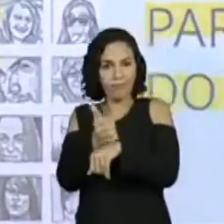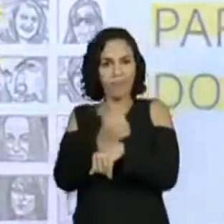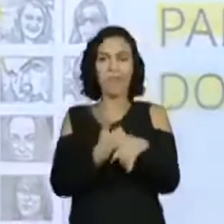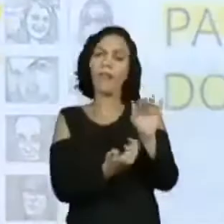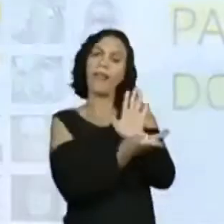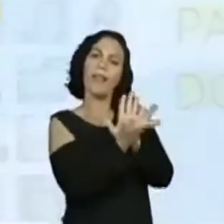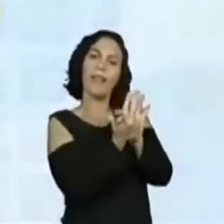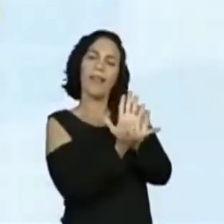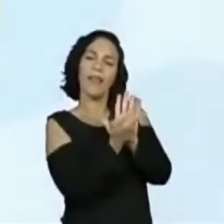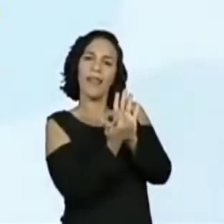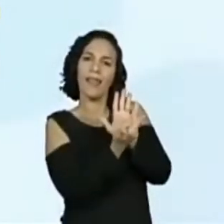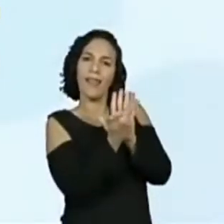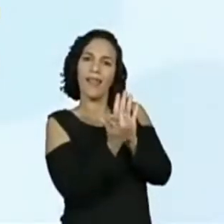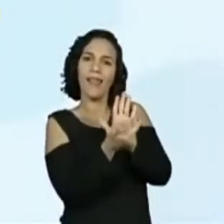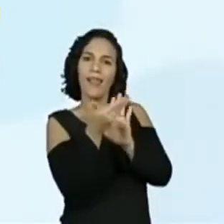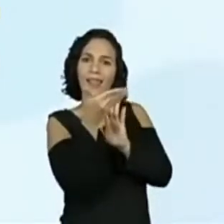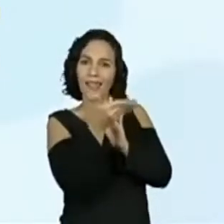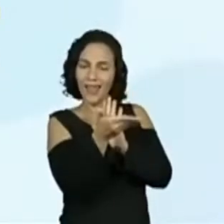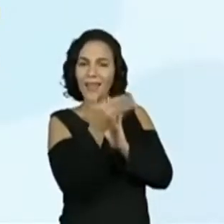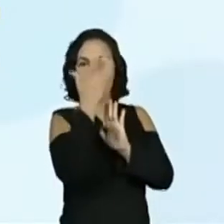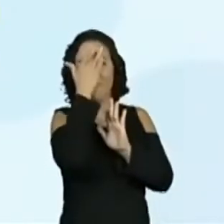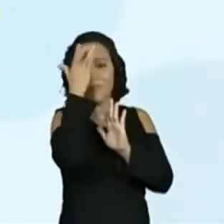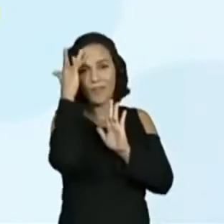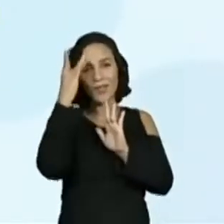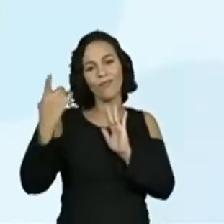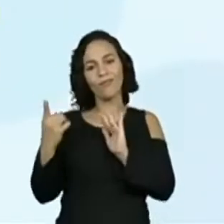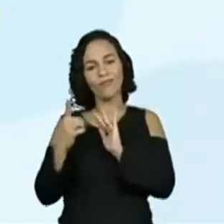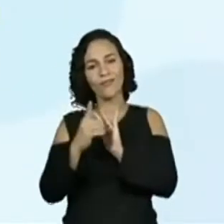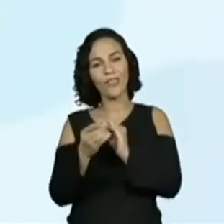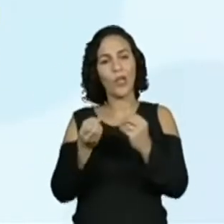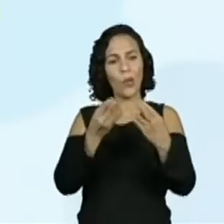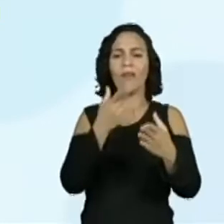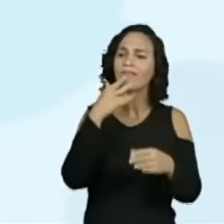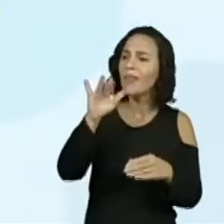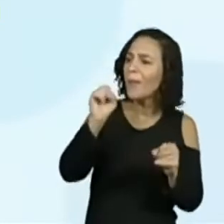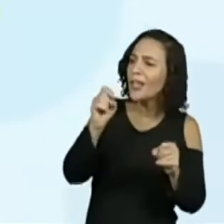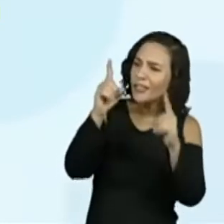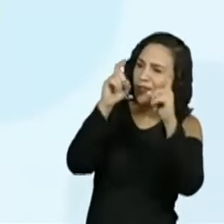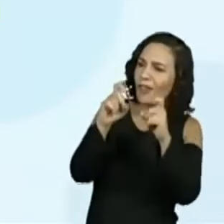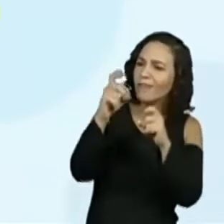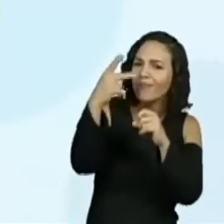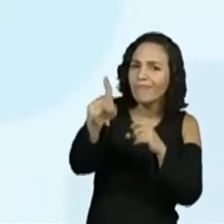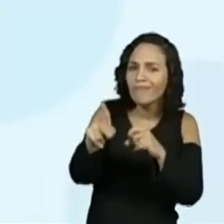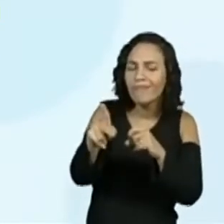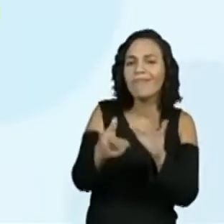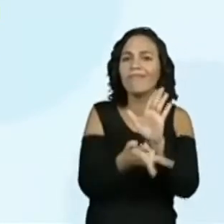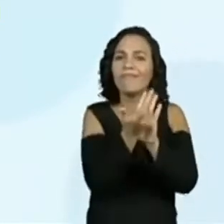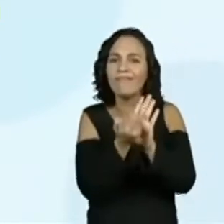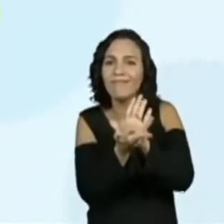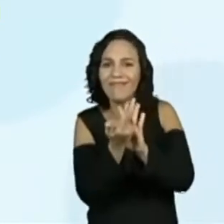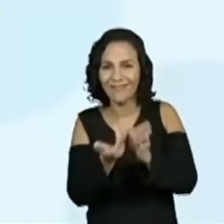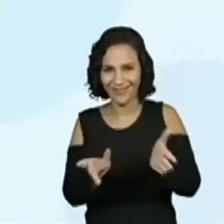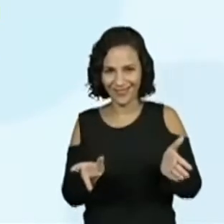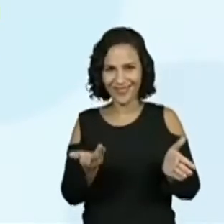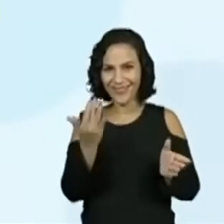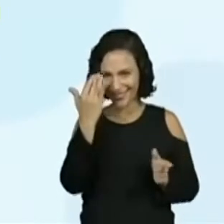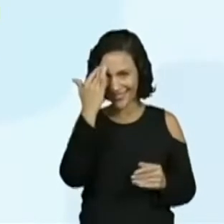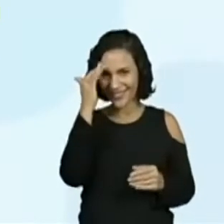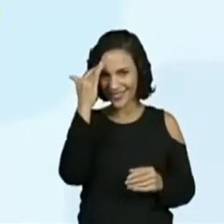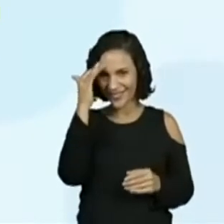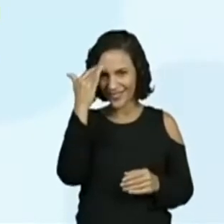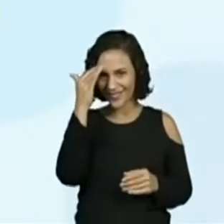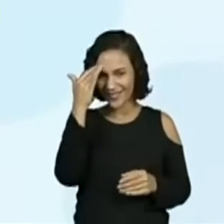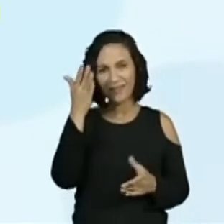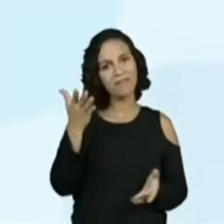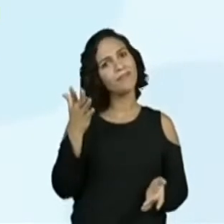E está retratando doadores anônimos que contribuíram para a campanha do agasalho. Olha o momento